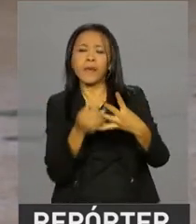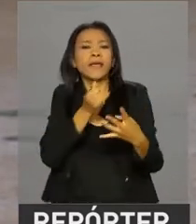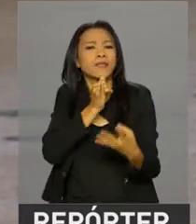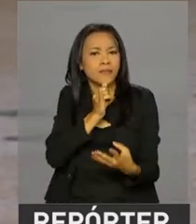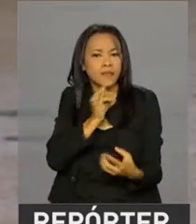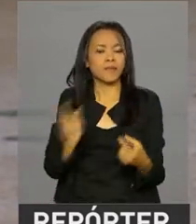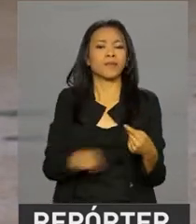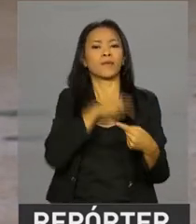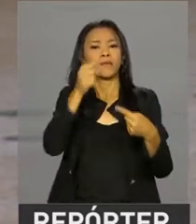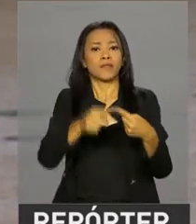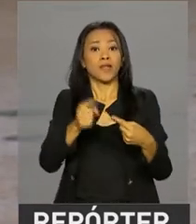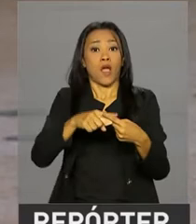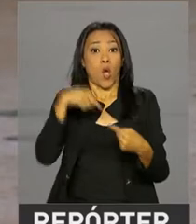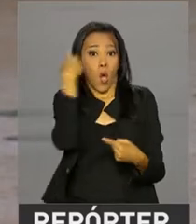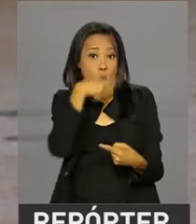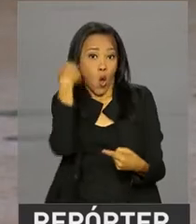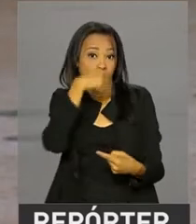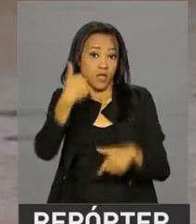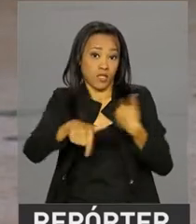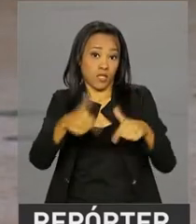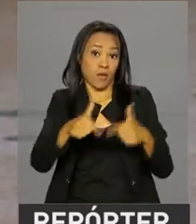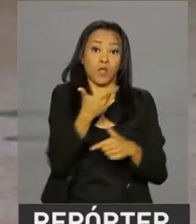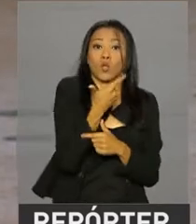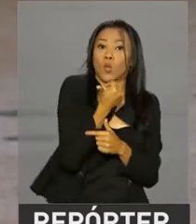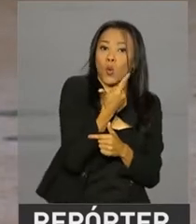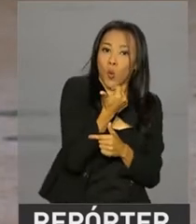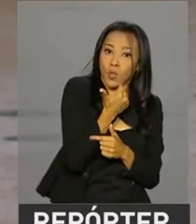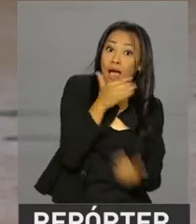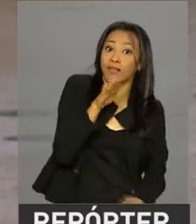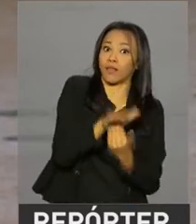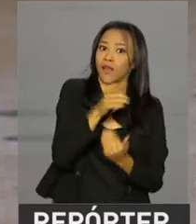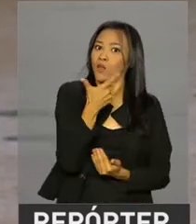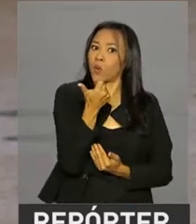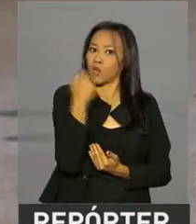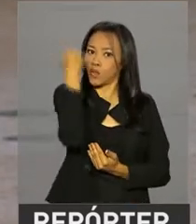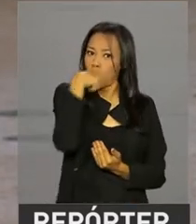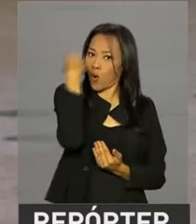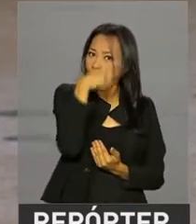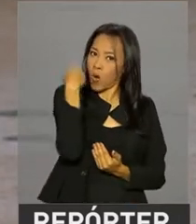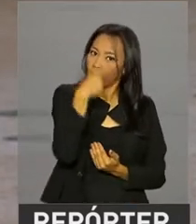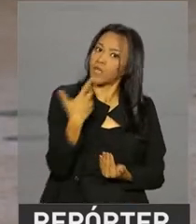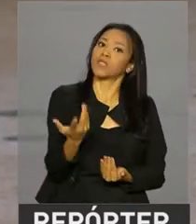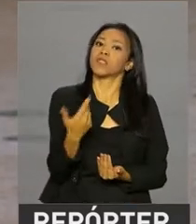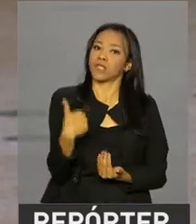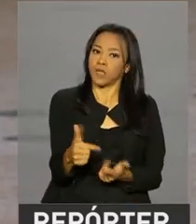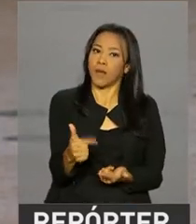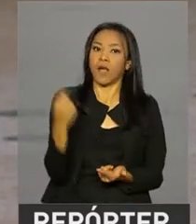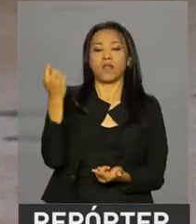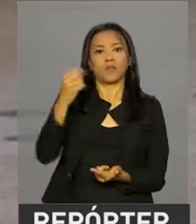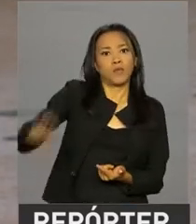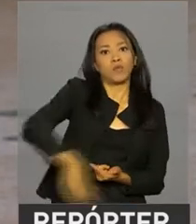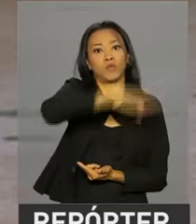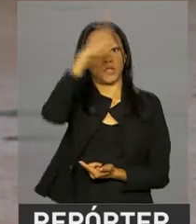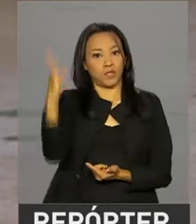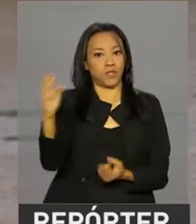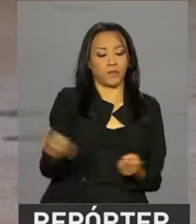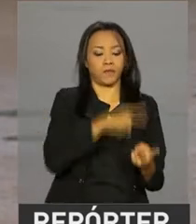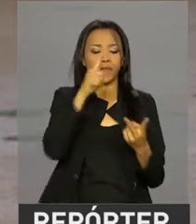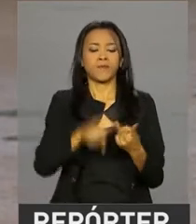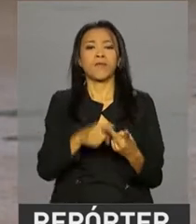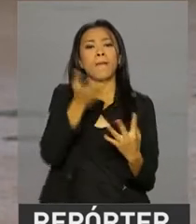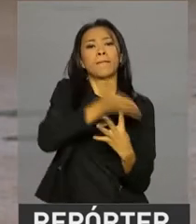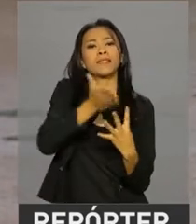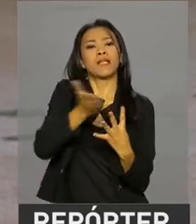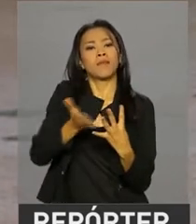exemplo, a jornada diária de 12 horas, de até 12 horas diárias, essa jornada de trabalho, o parcelamento das férias